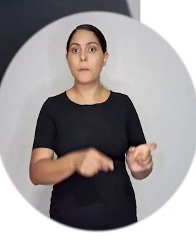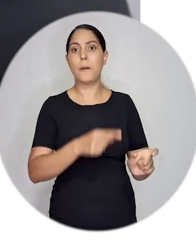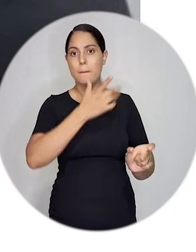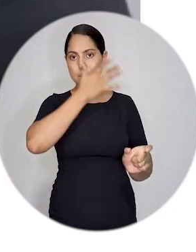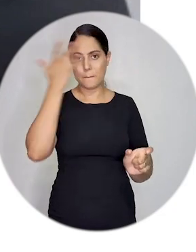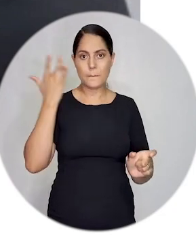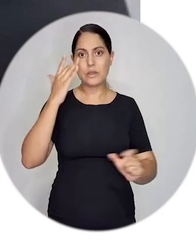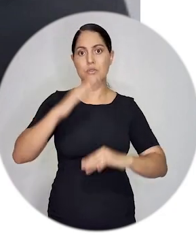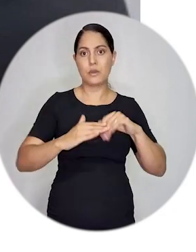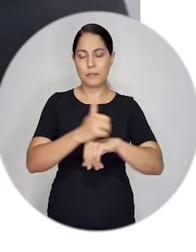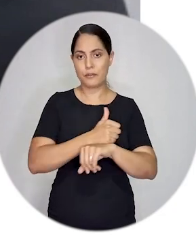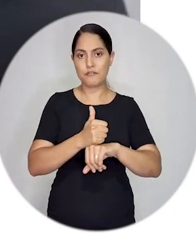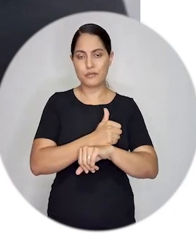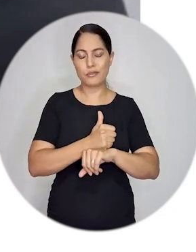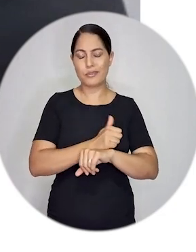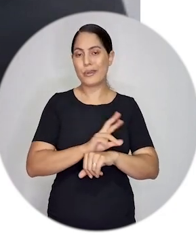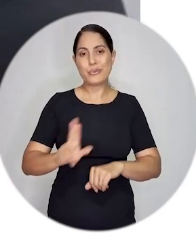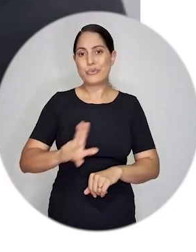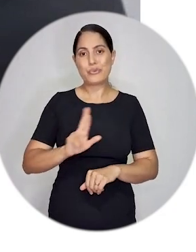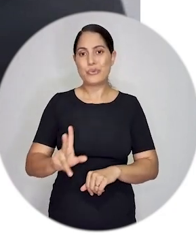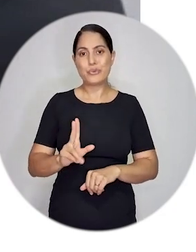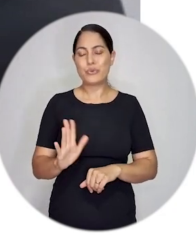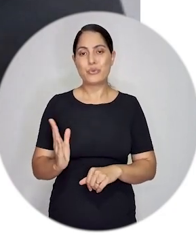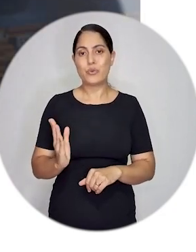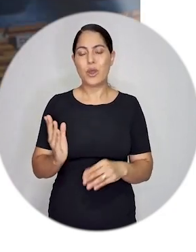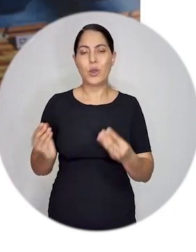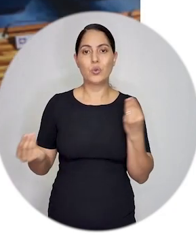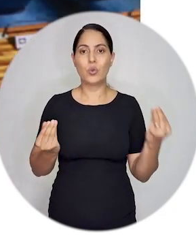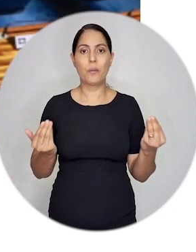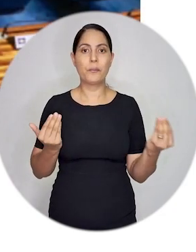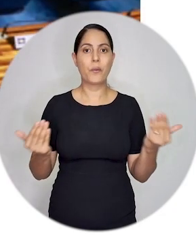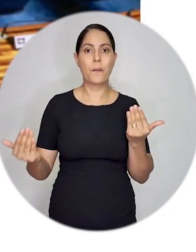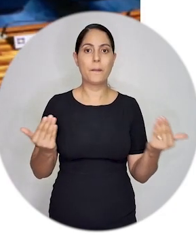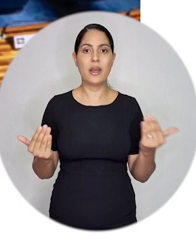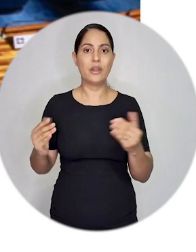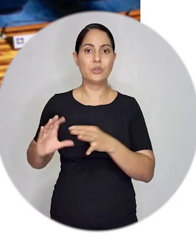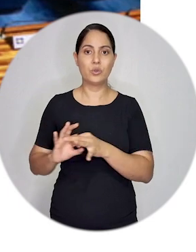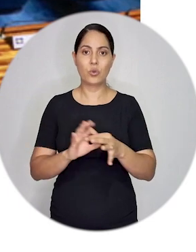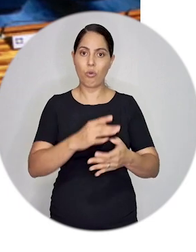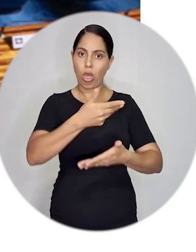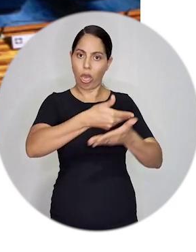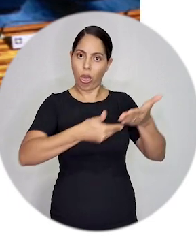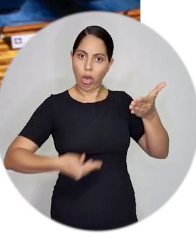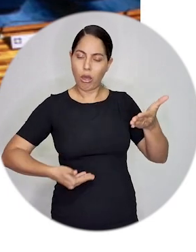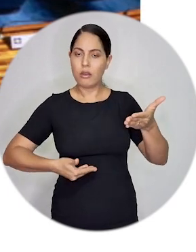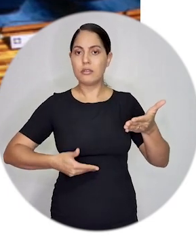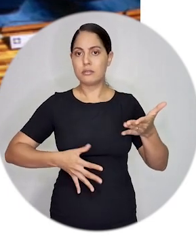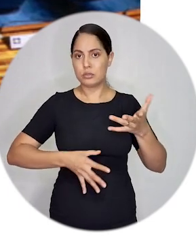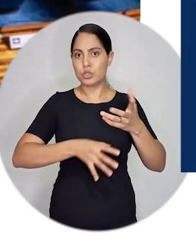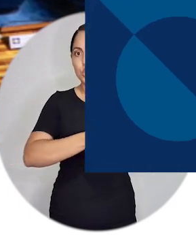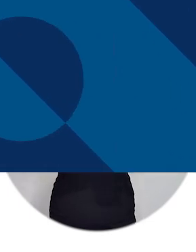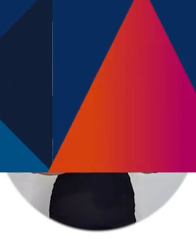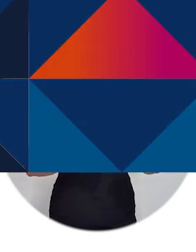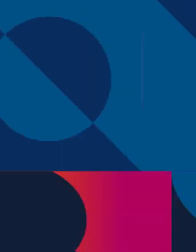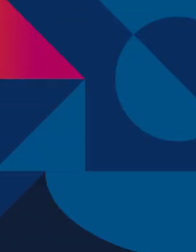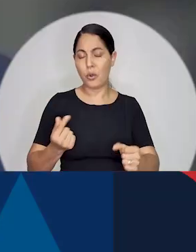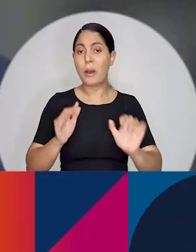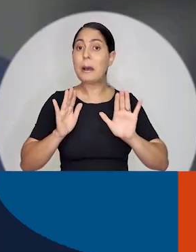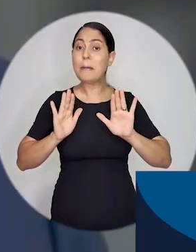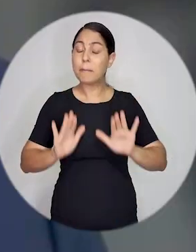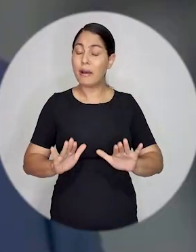profissional habilitado na sociedade. Então, não é na mesma grandeza em termos de receita. Mas vamos imaginar